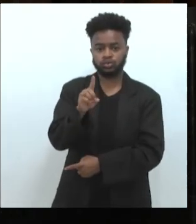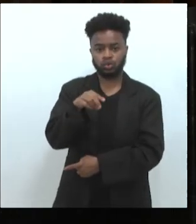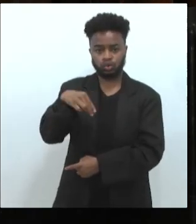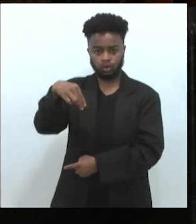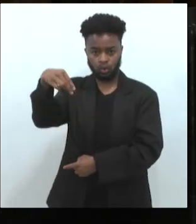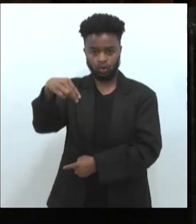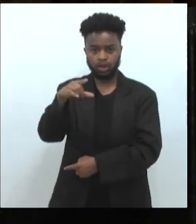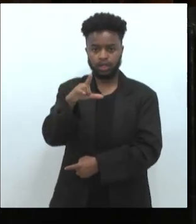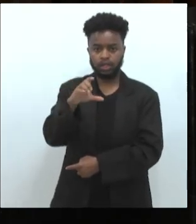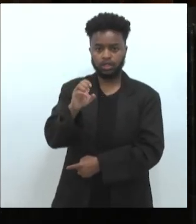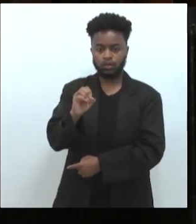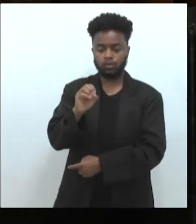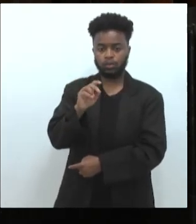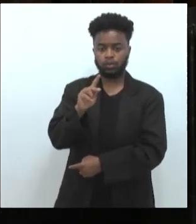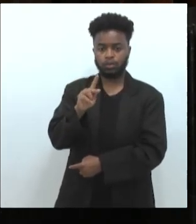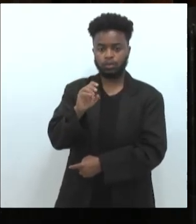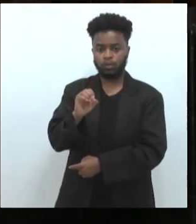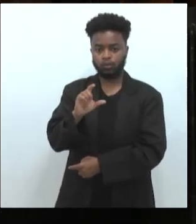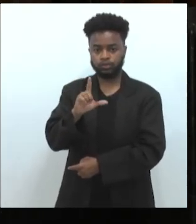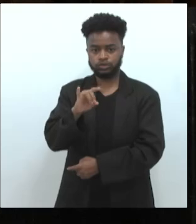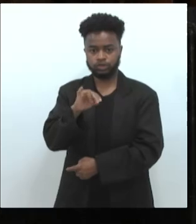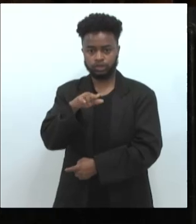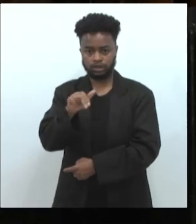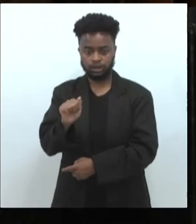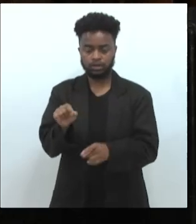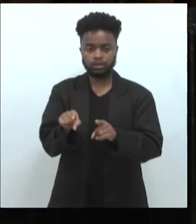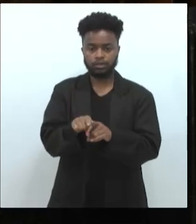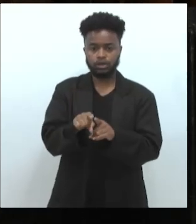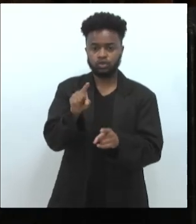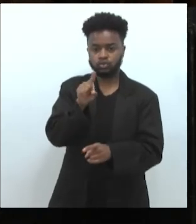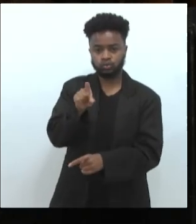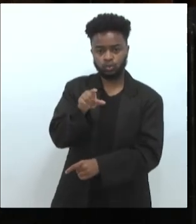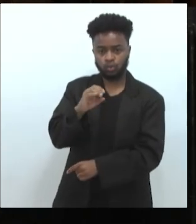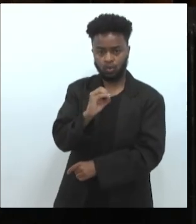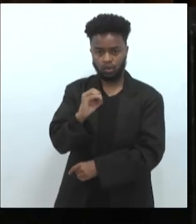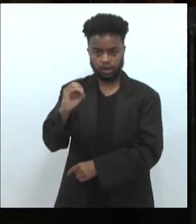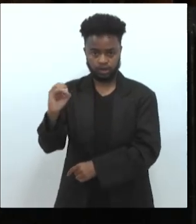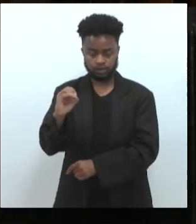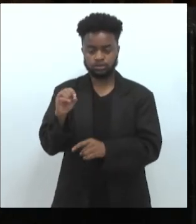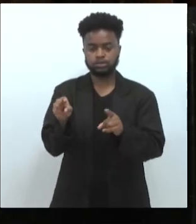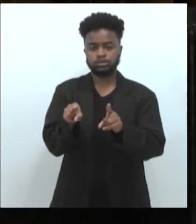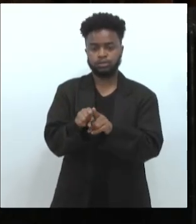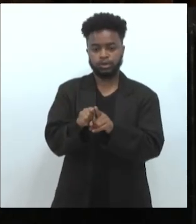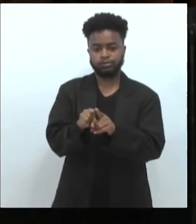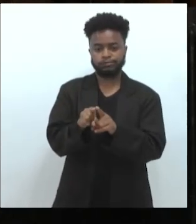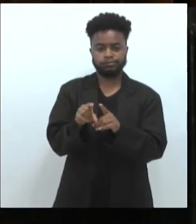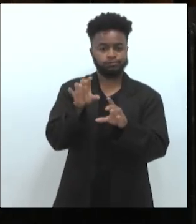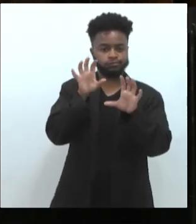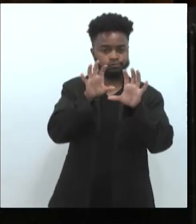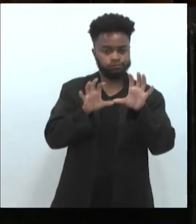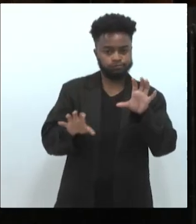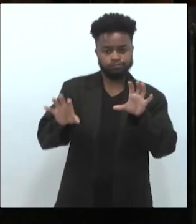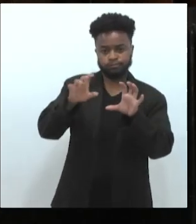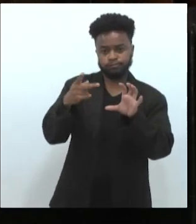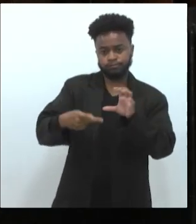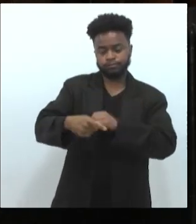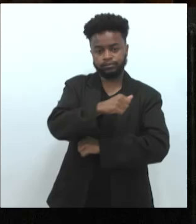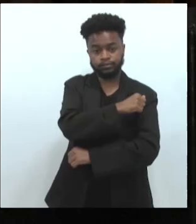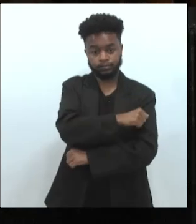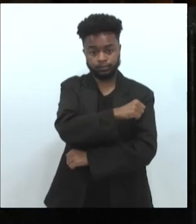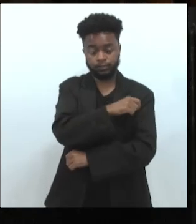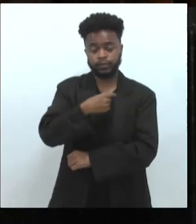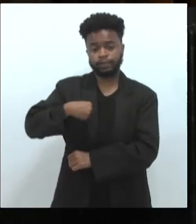a Leopoldina, a Zona Oeste, precisamente em todo o Estado, que